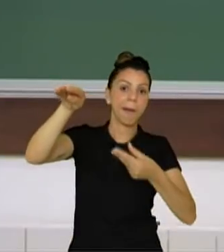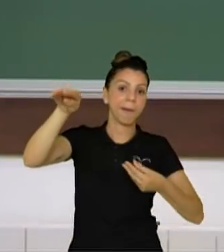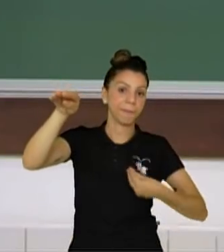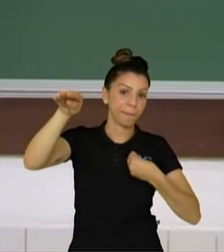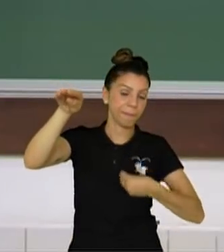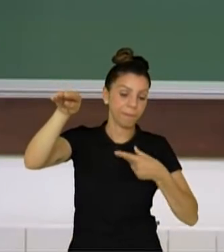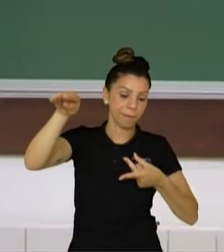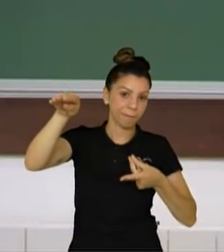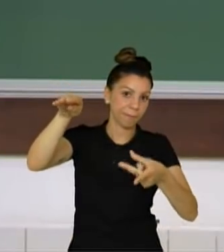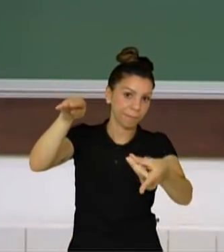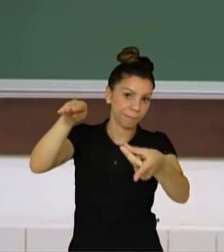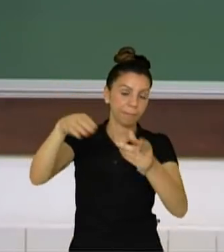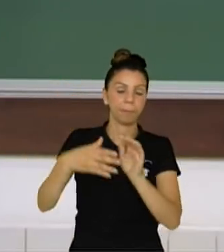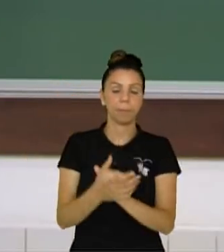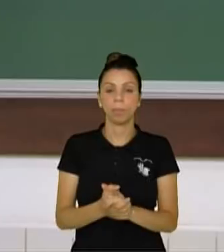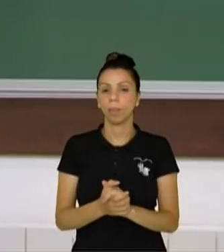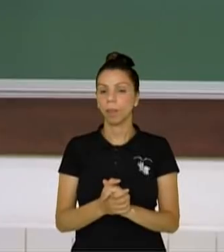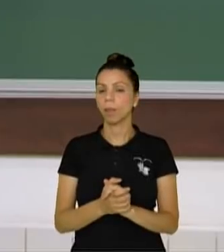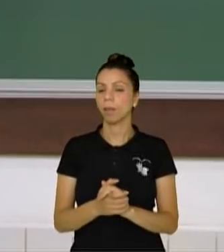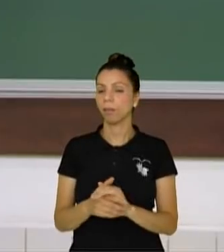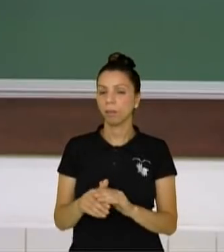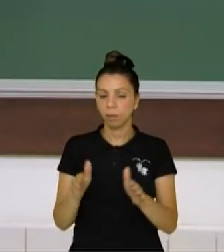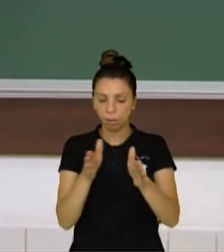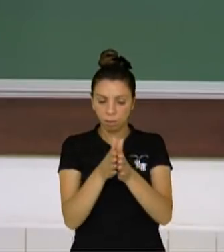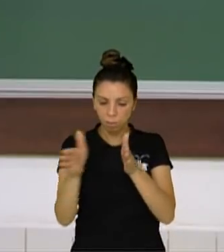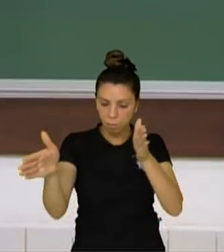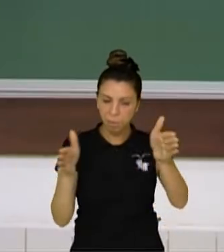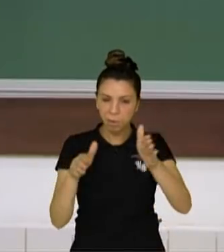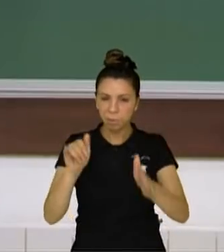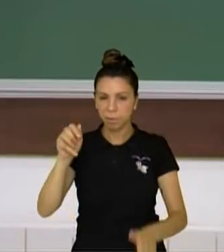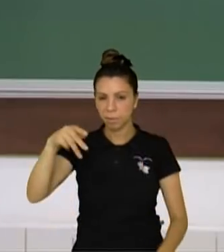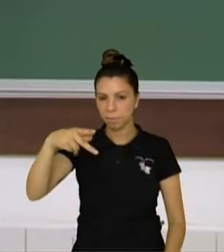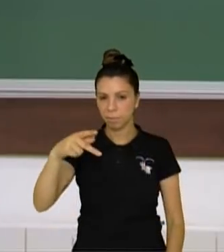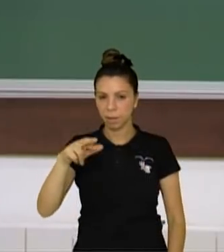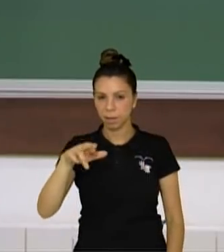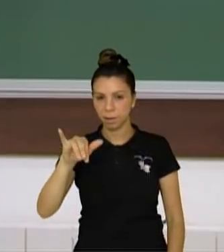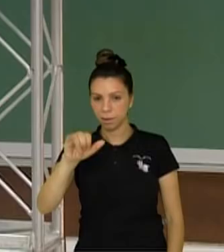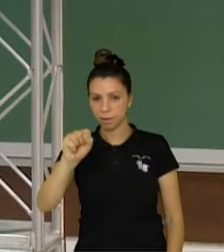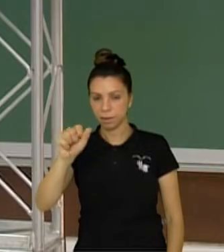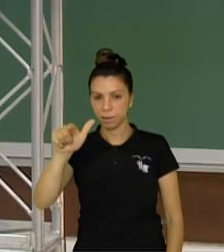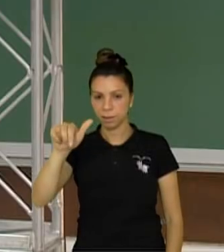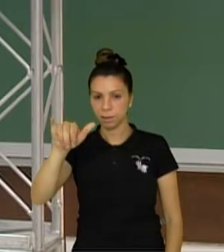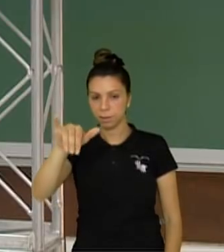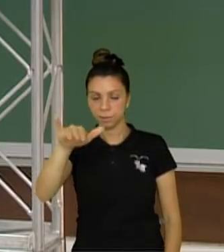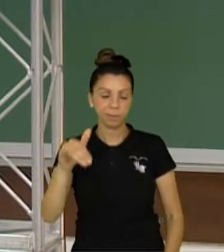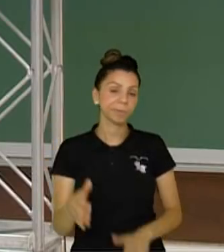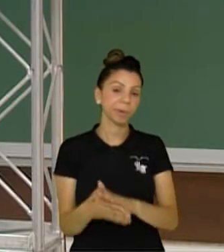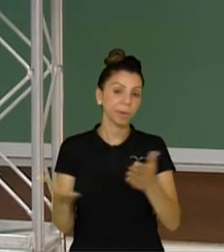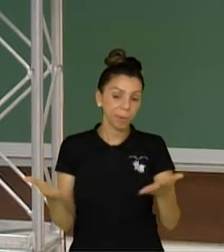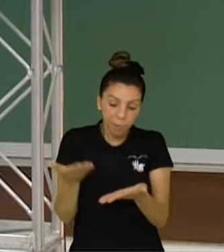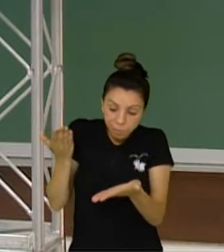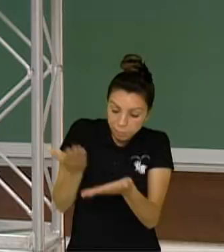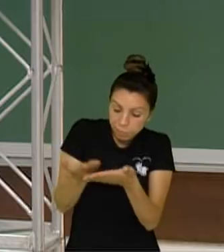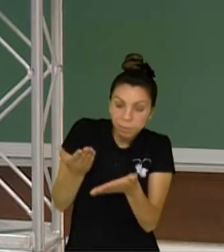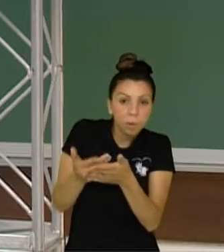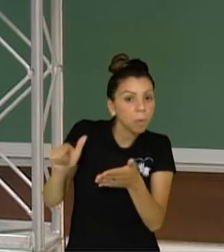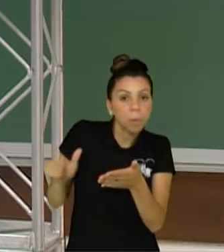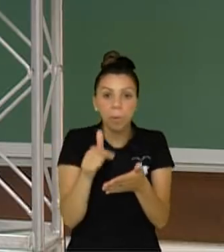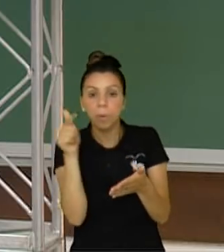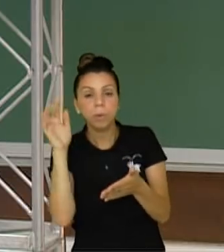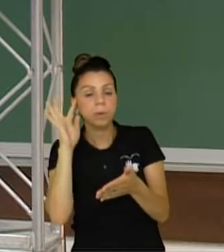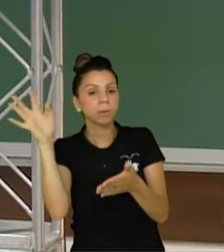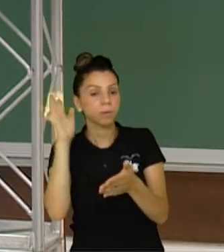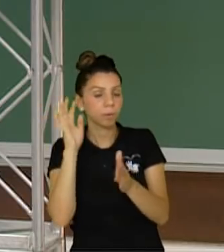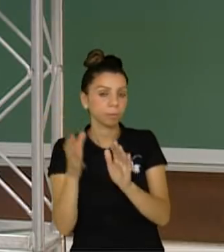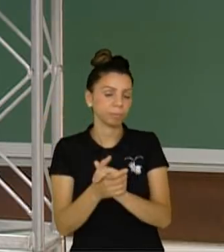único pensamento do século XIX, naquele período imperialista. O que vai acontecer? A gente vai estudar agora outras teorias, em